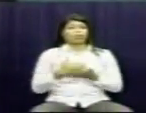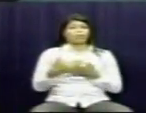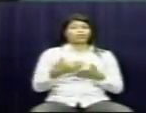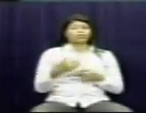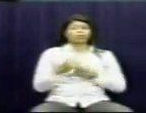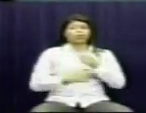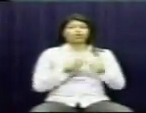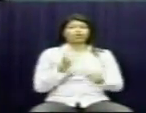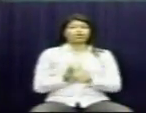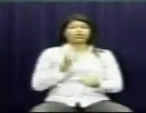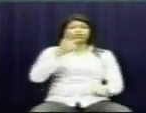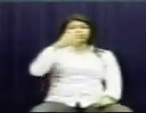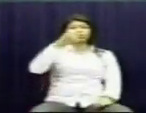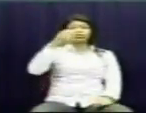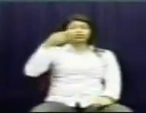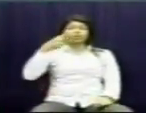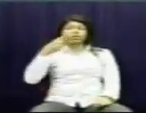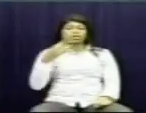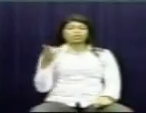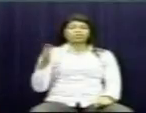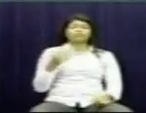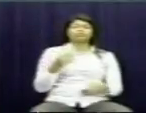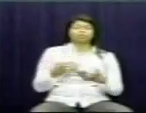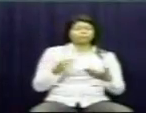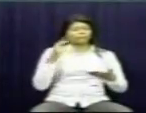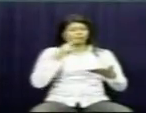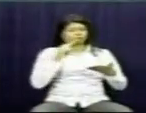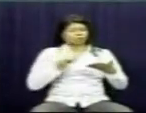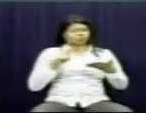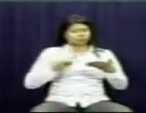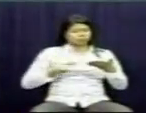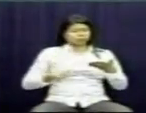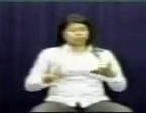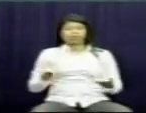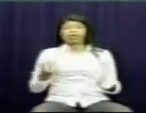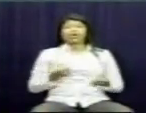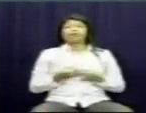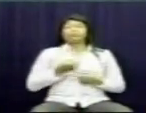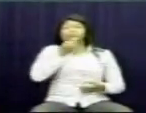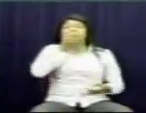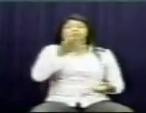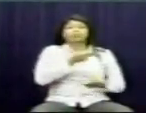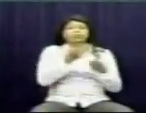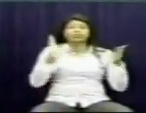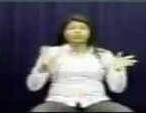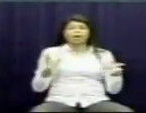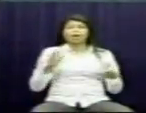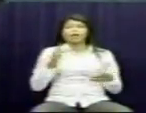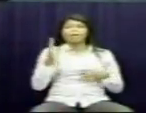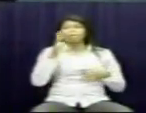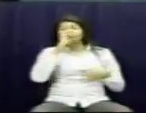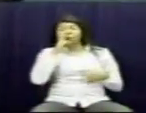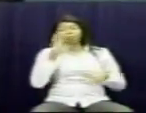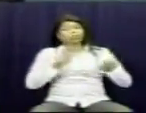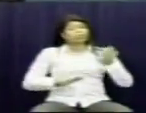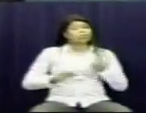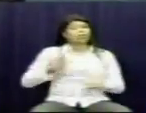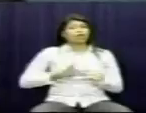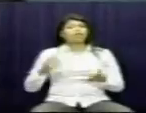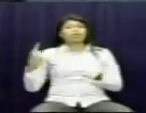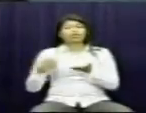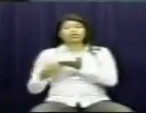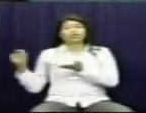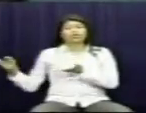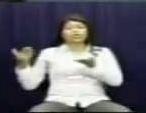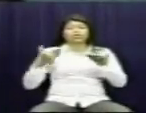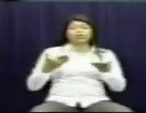ano de 2013, cogitou a possibilidade de contratação de médicos estrangeiros, segundo o